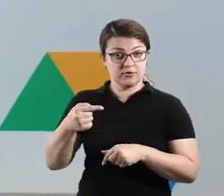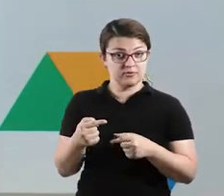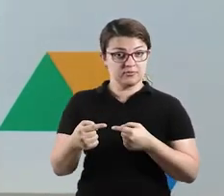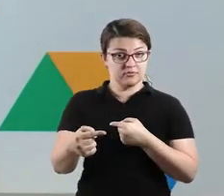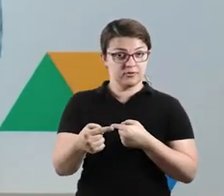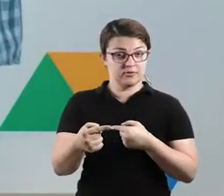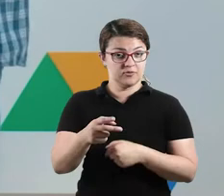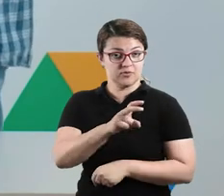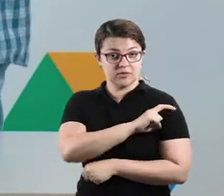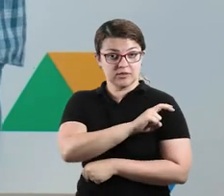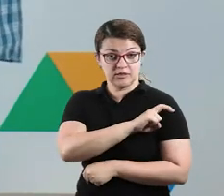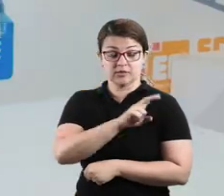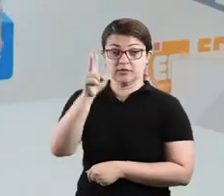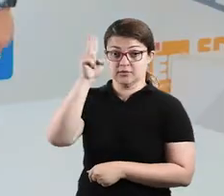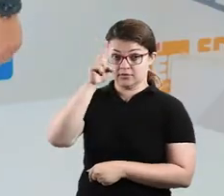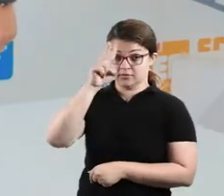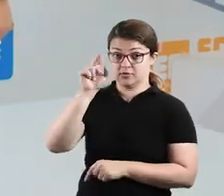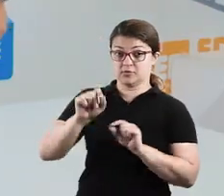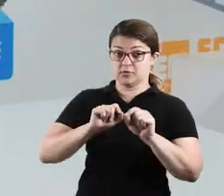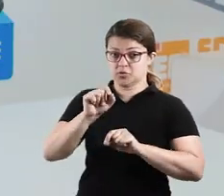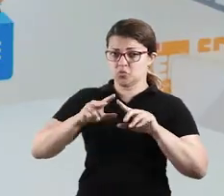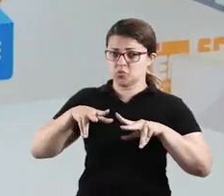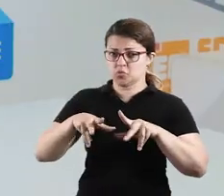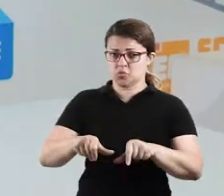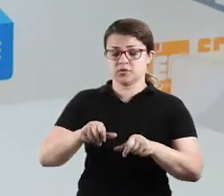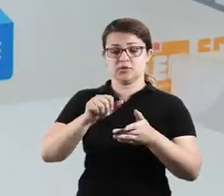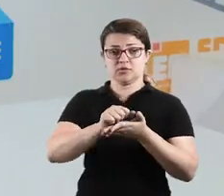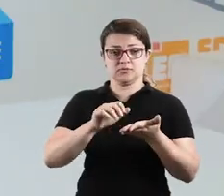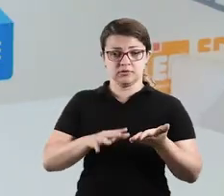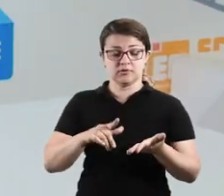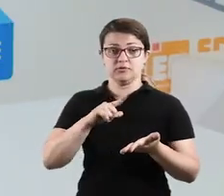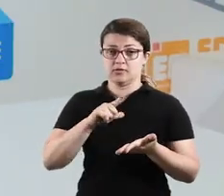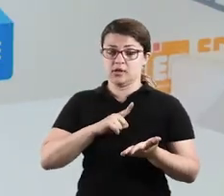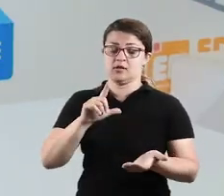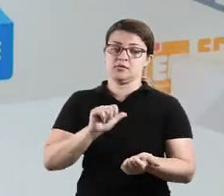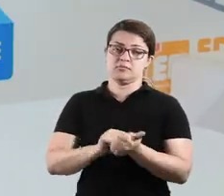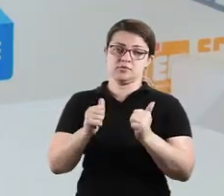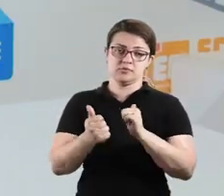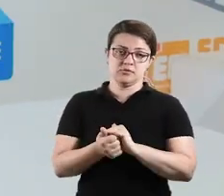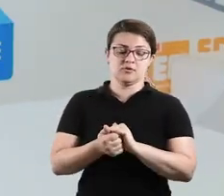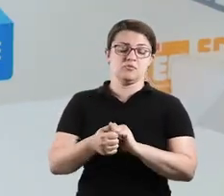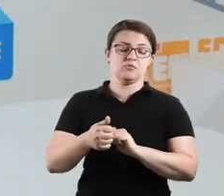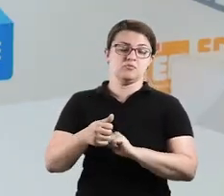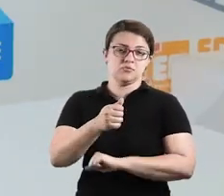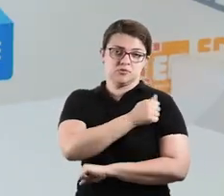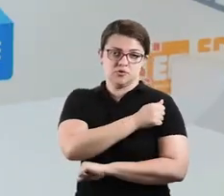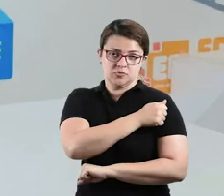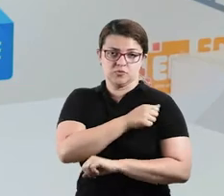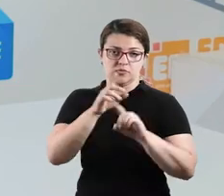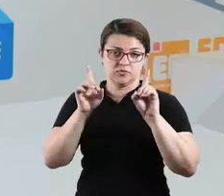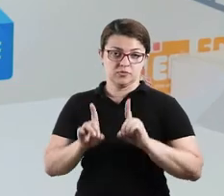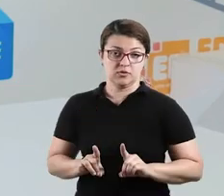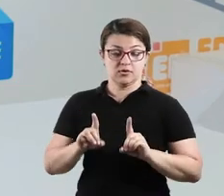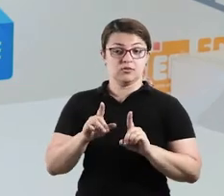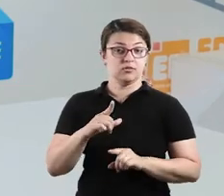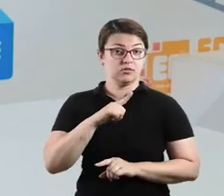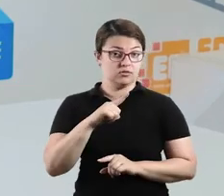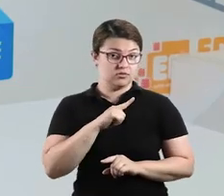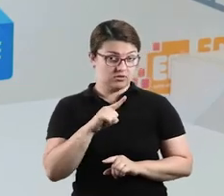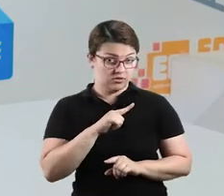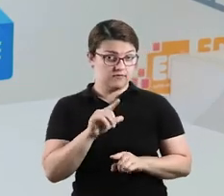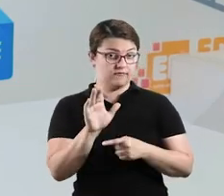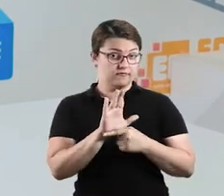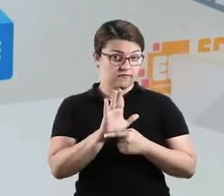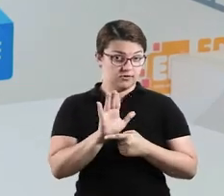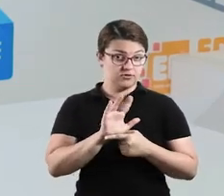ano? Lembrando que todas as nossas atividades possuem uma adaptação para estudantes com deficiência. Lá